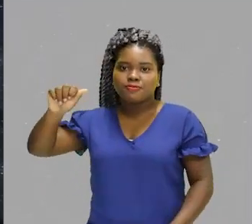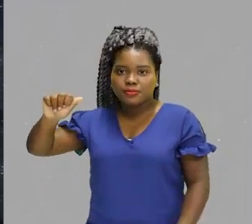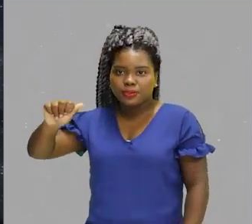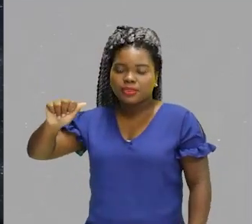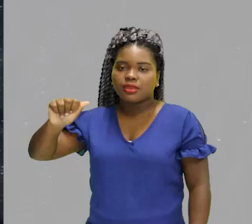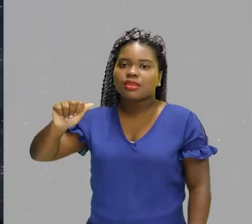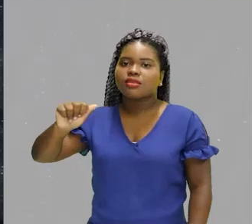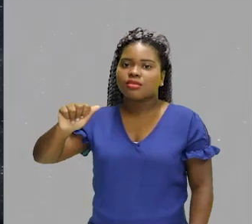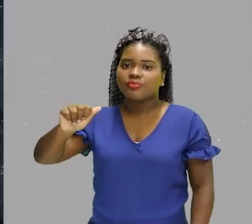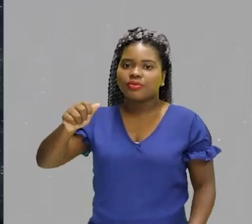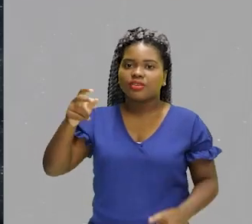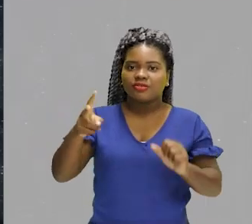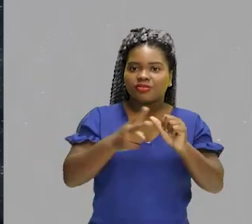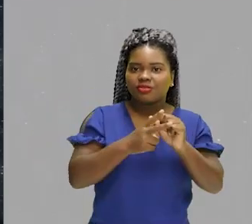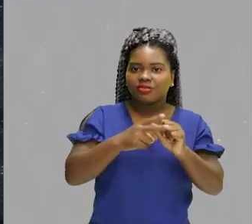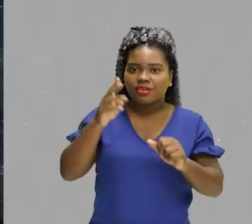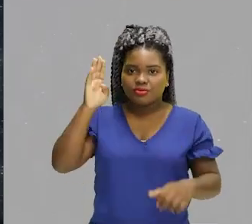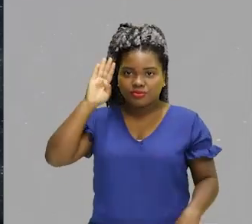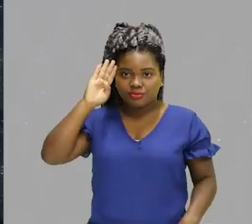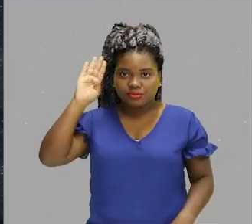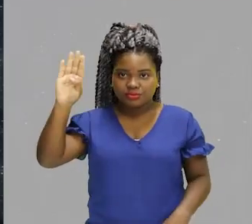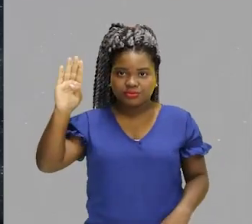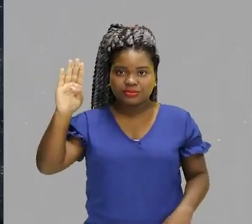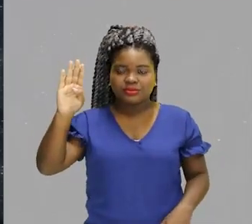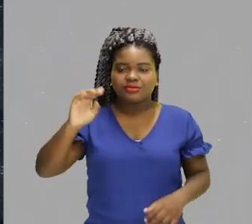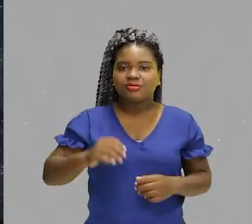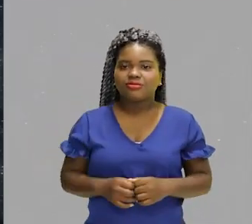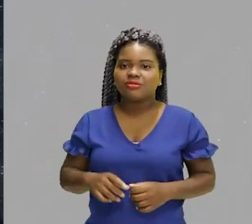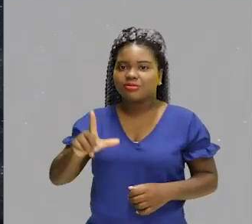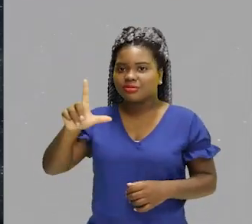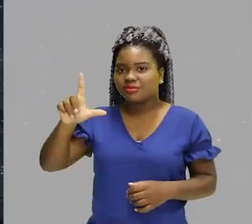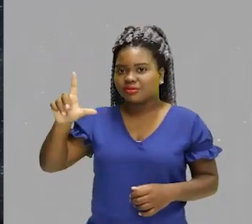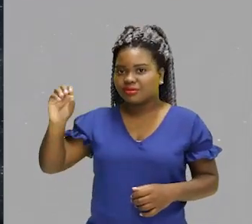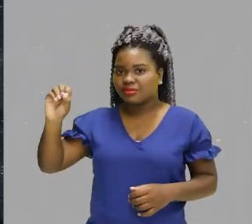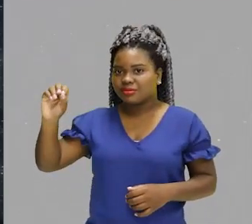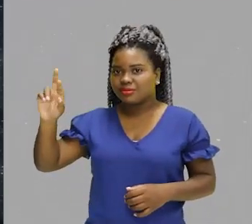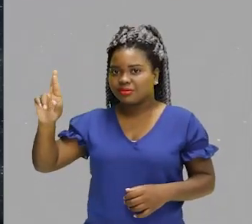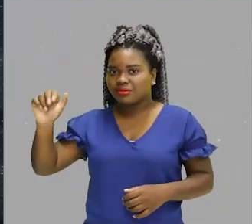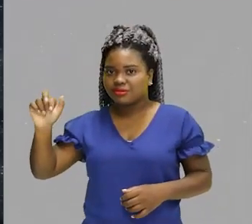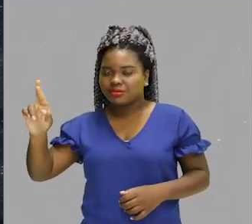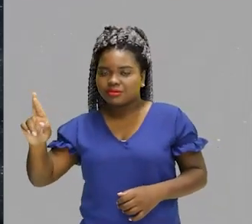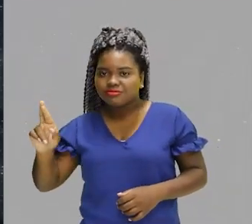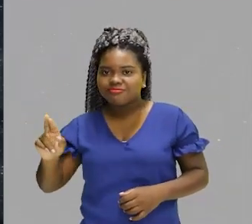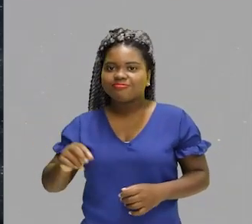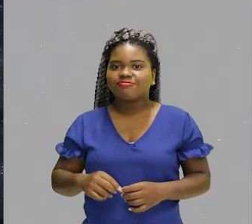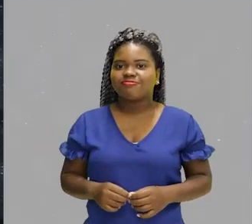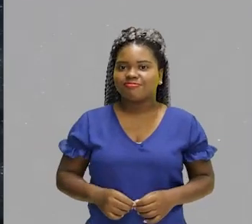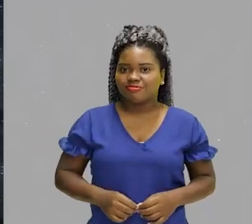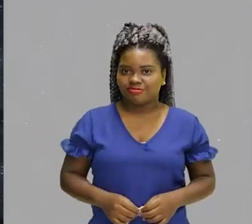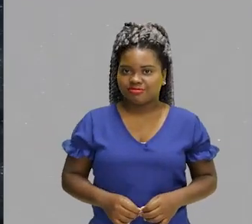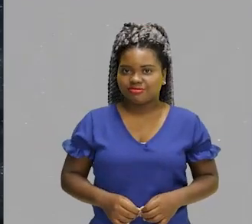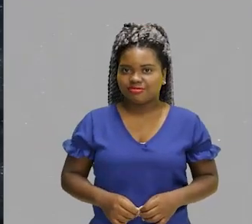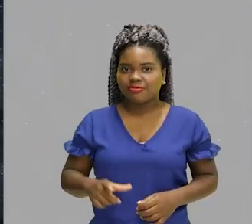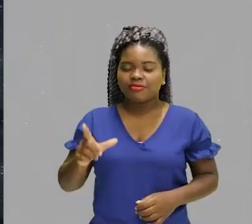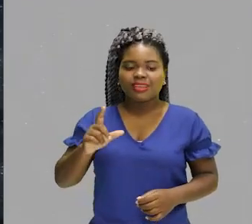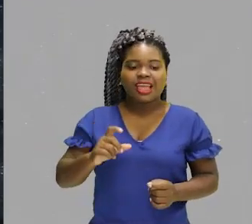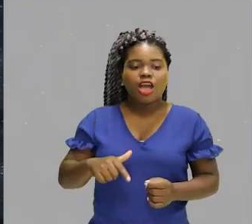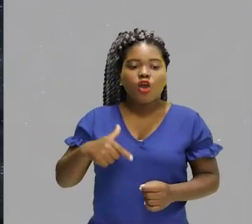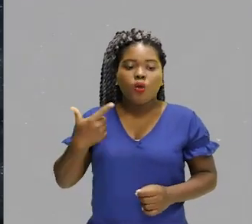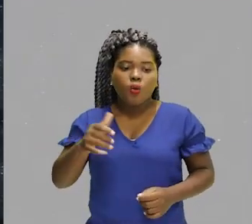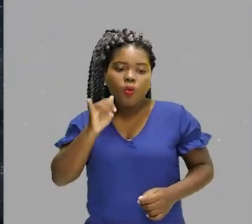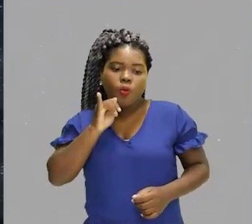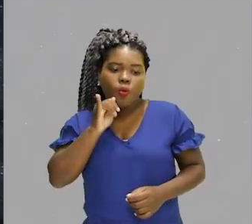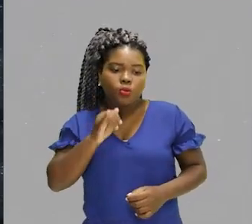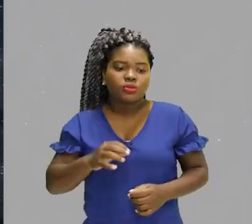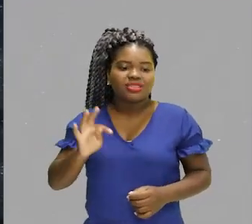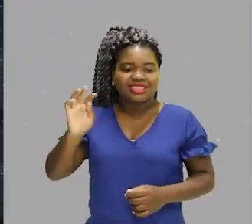principal llorar. Tengo que salir. Verbo auxiliar tengo, que é o verbo ter, mais o